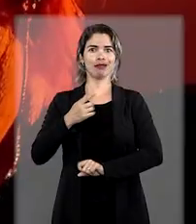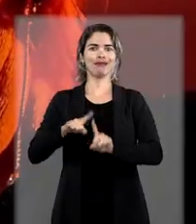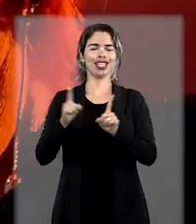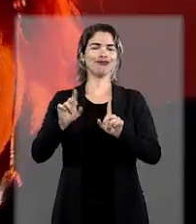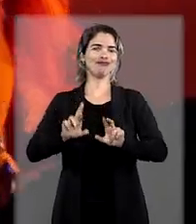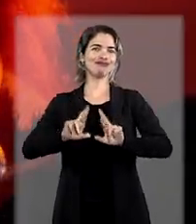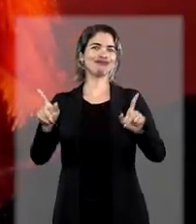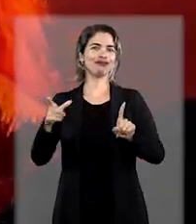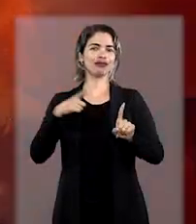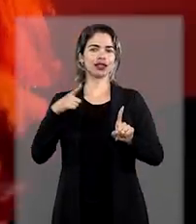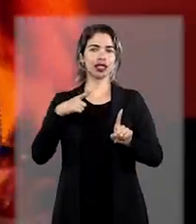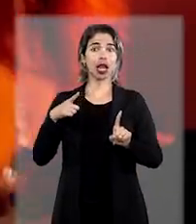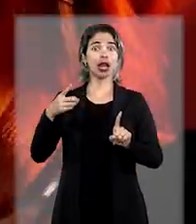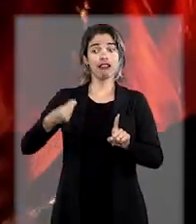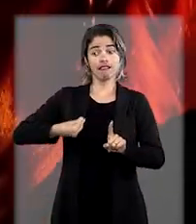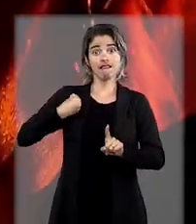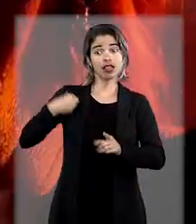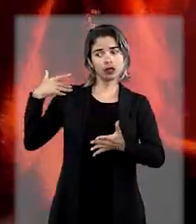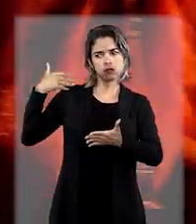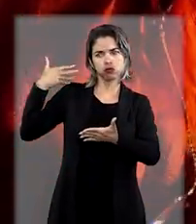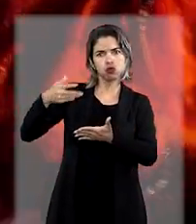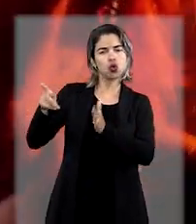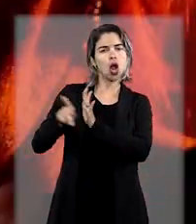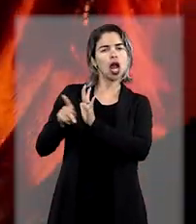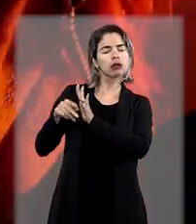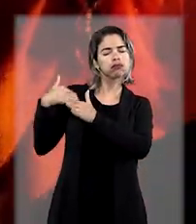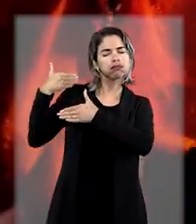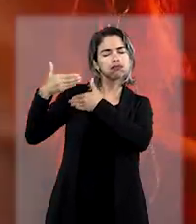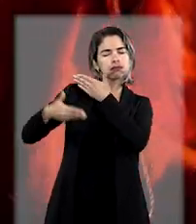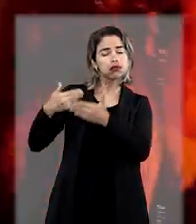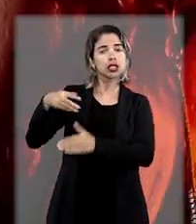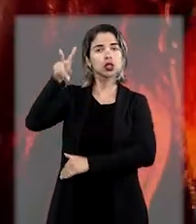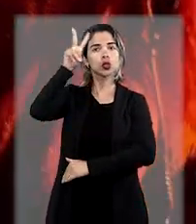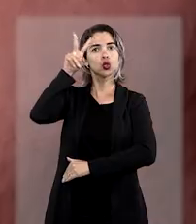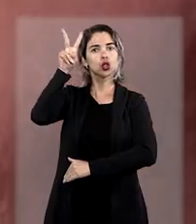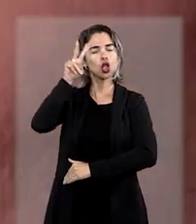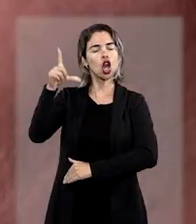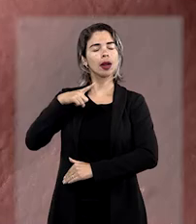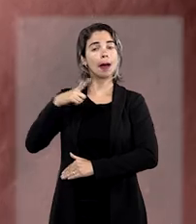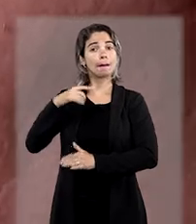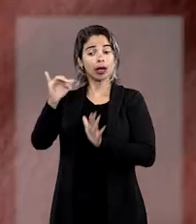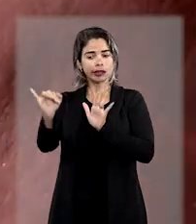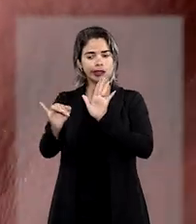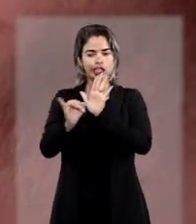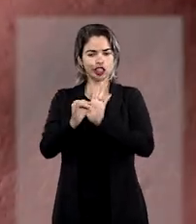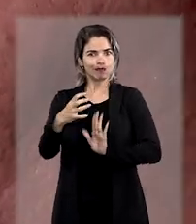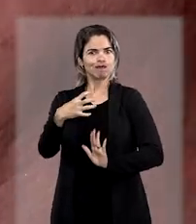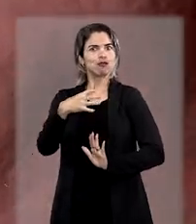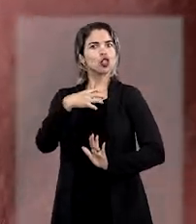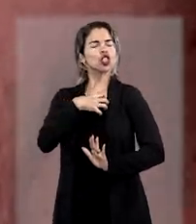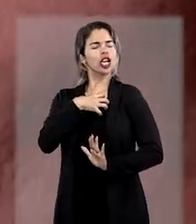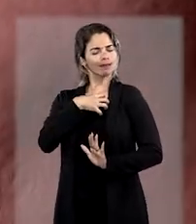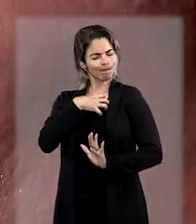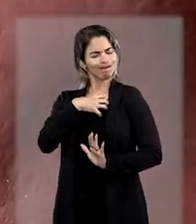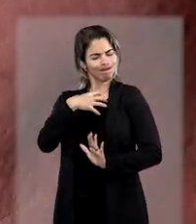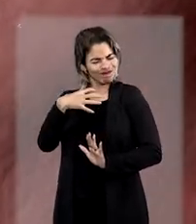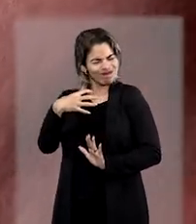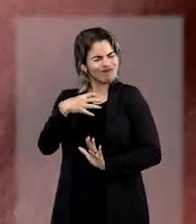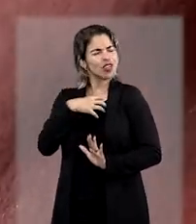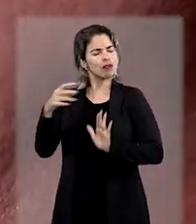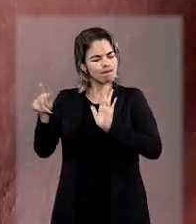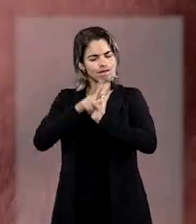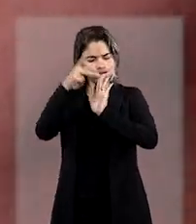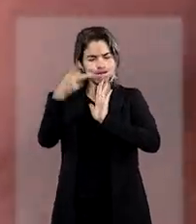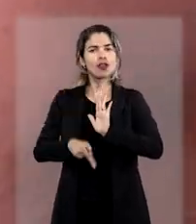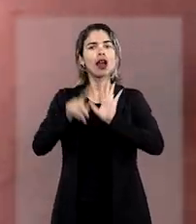outro porque você faz uma um homem faz uma carreira você faz uma história em cima da identidade que você se acha que você